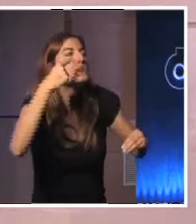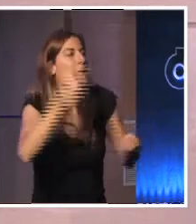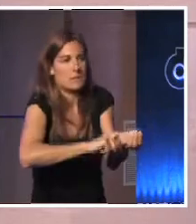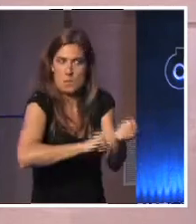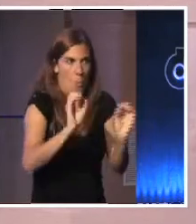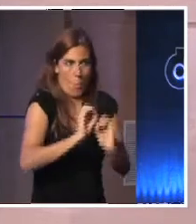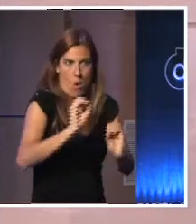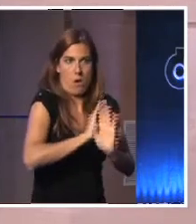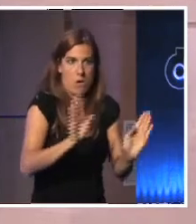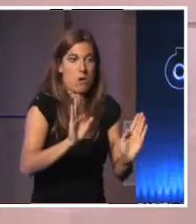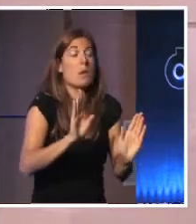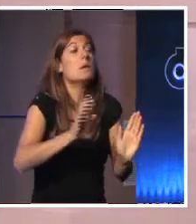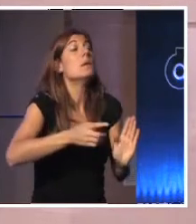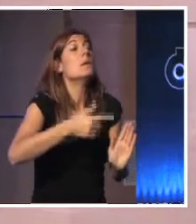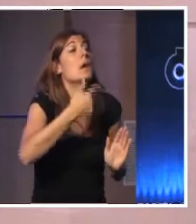E